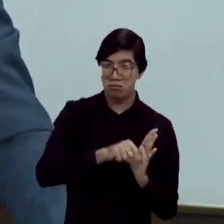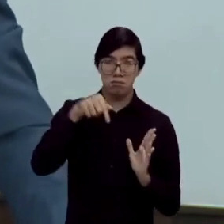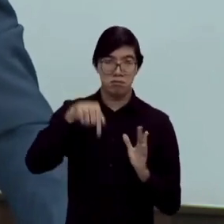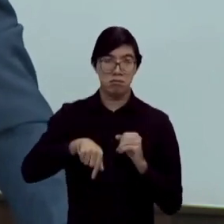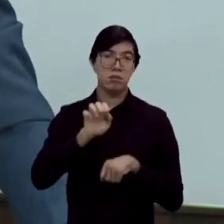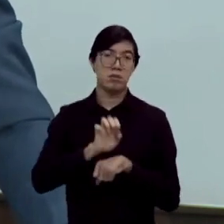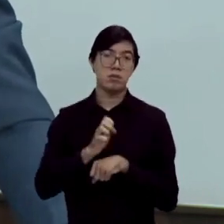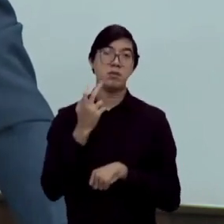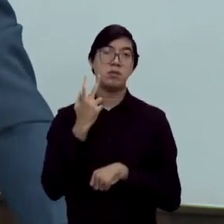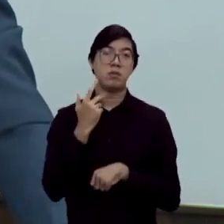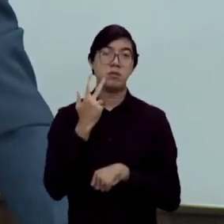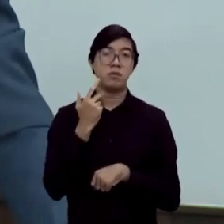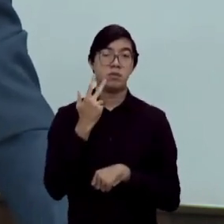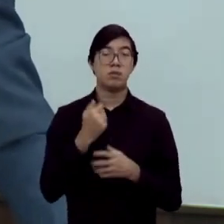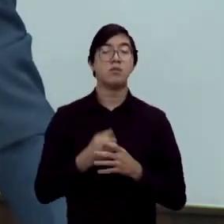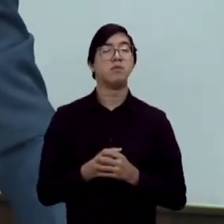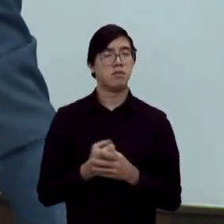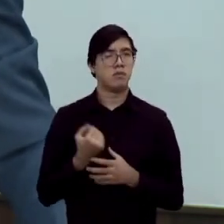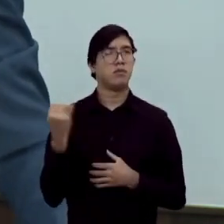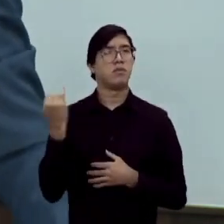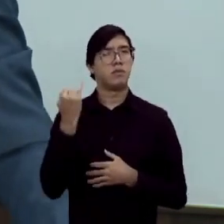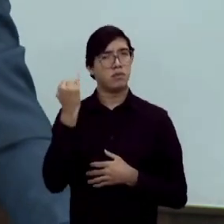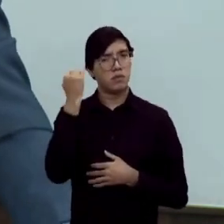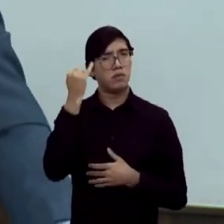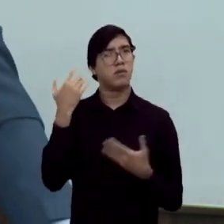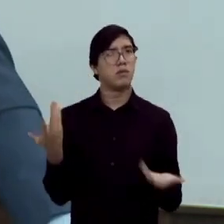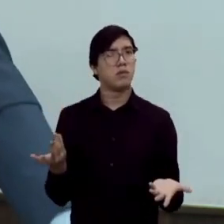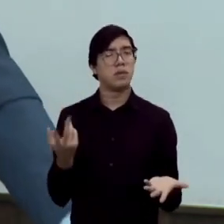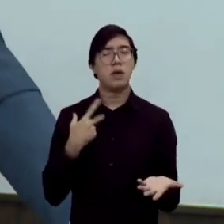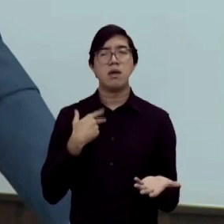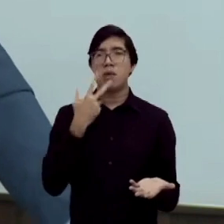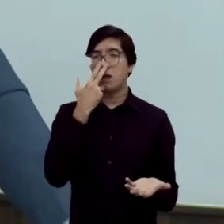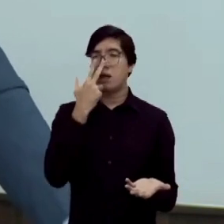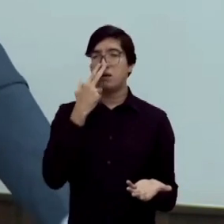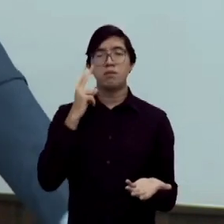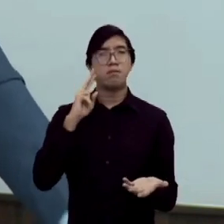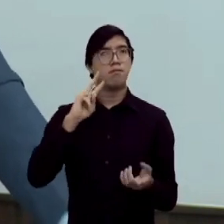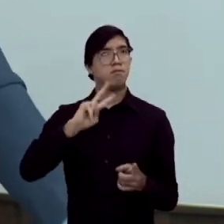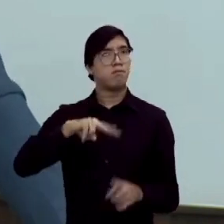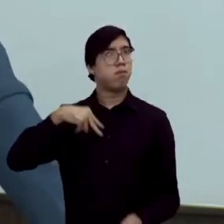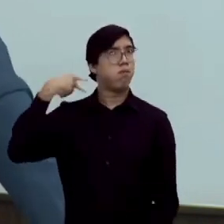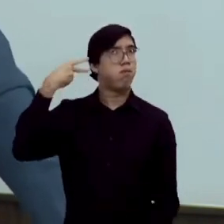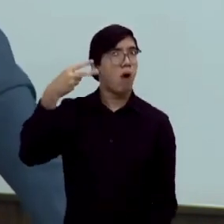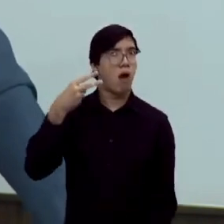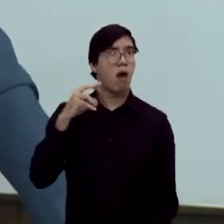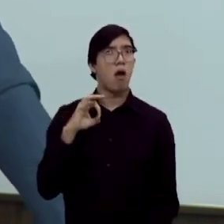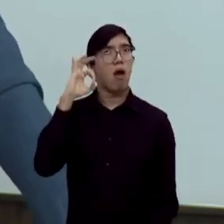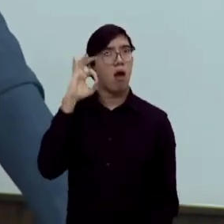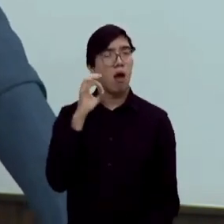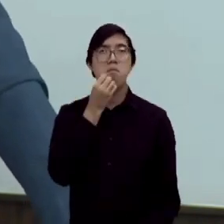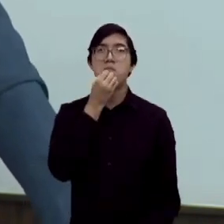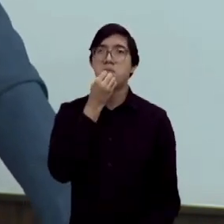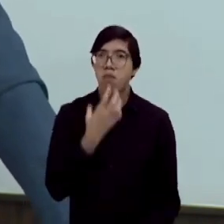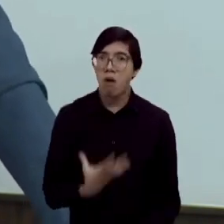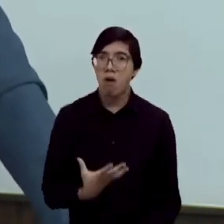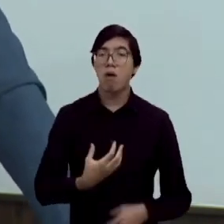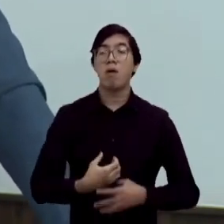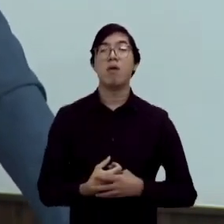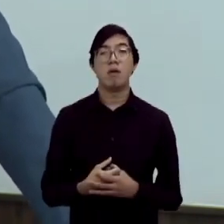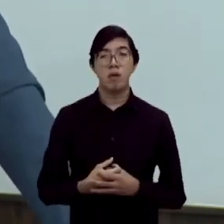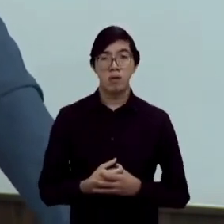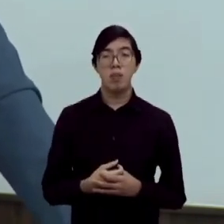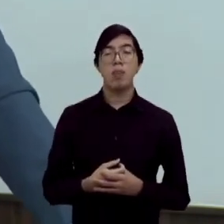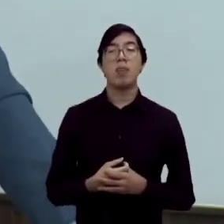Ceará. Isso é um dado muito importante, é mais que o dobro. Então, por isso que a nossa educação é